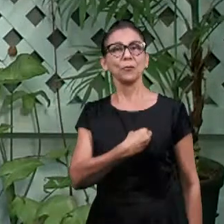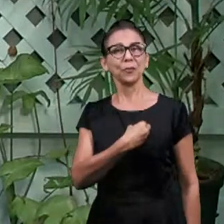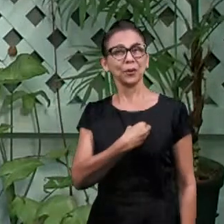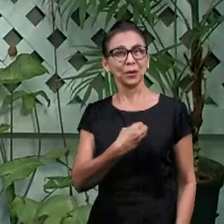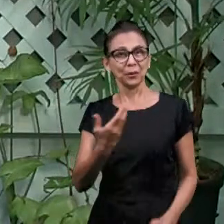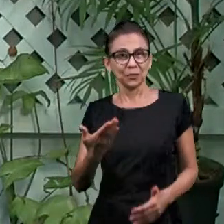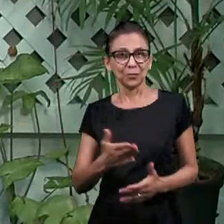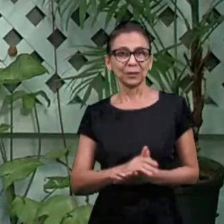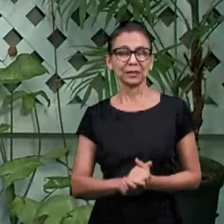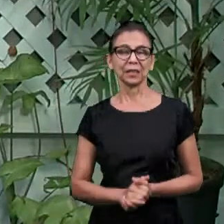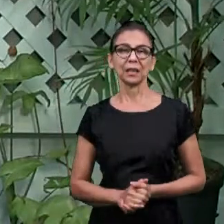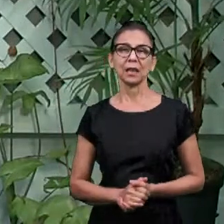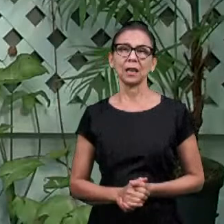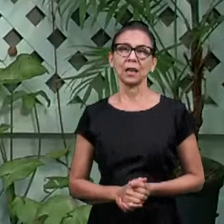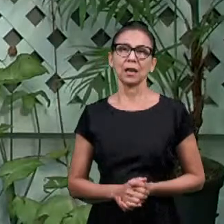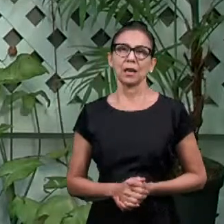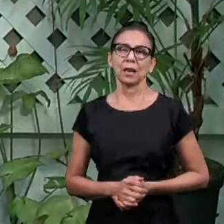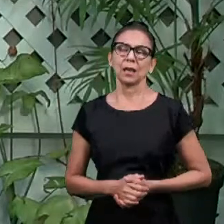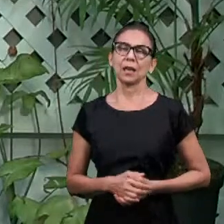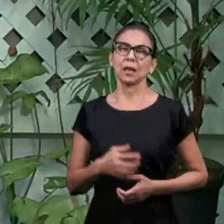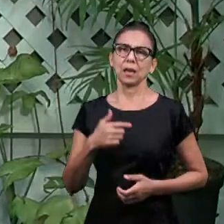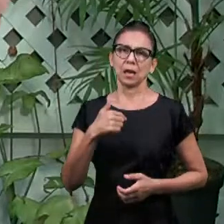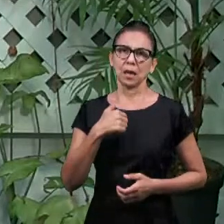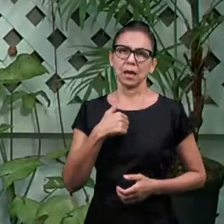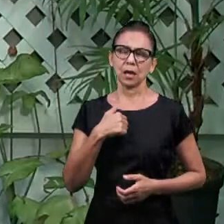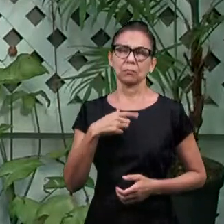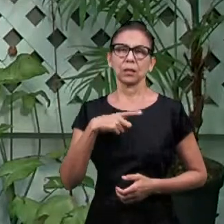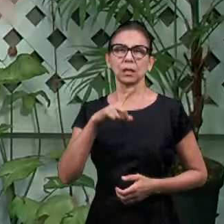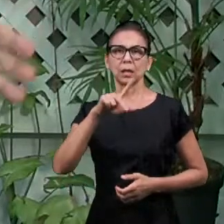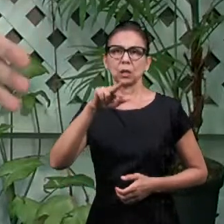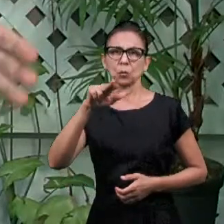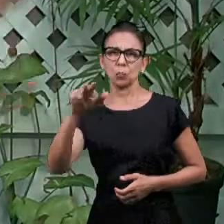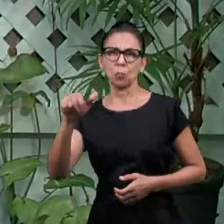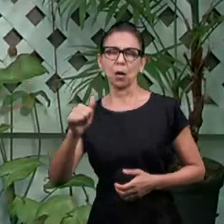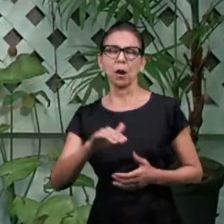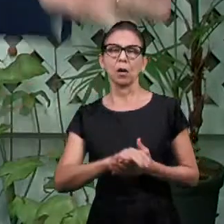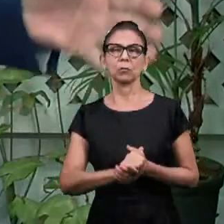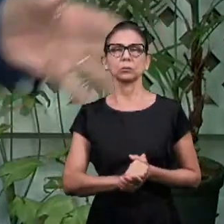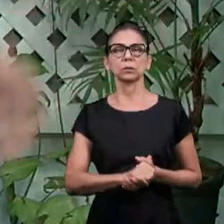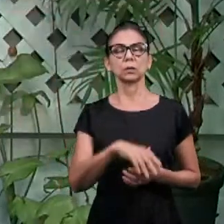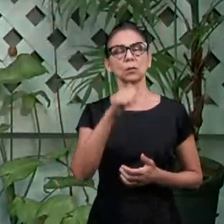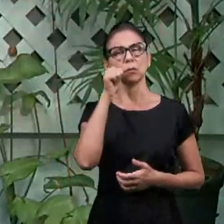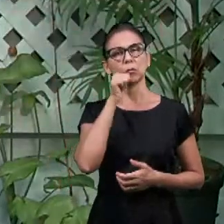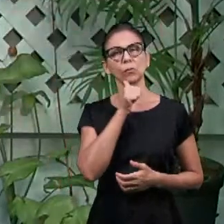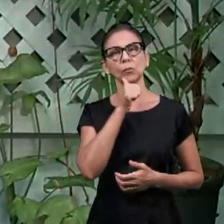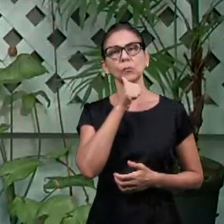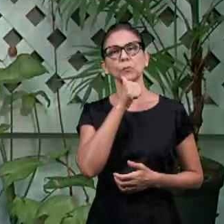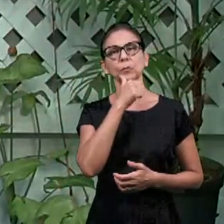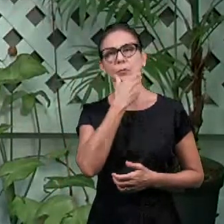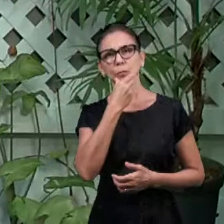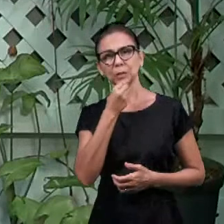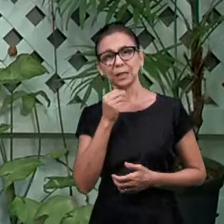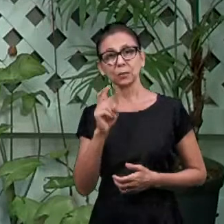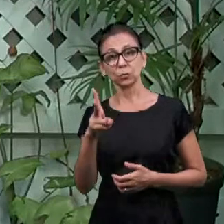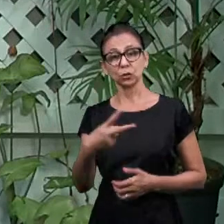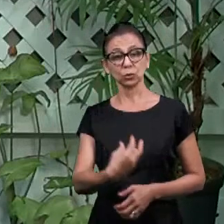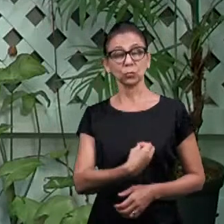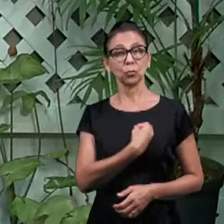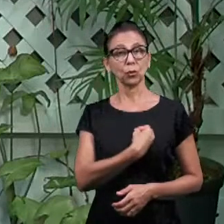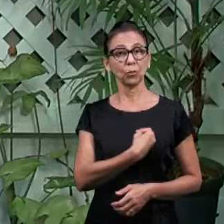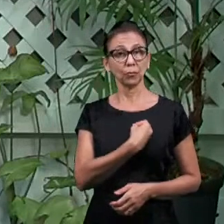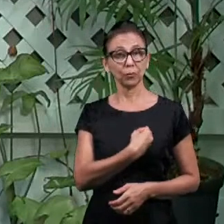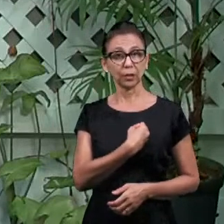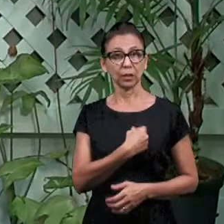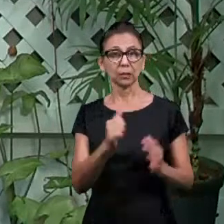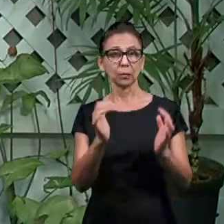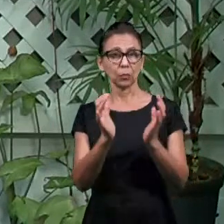irmãos, né? O pastor Jabes, a Sara, Jerusa, Júnia, então, que foram aqueles que